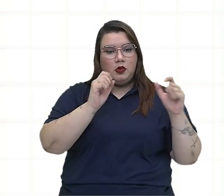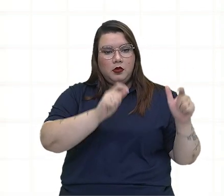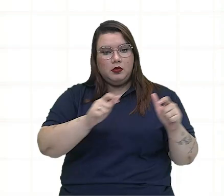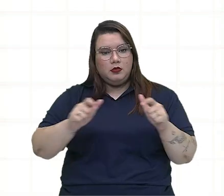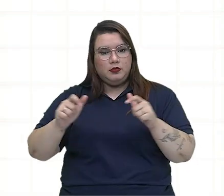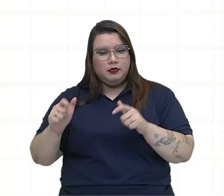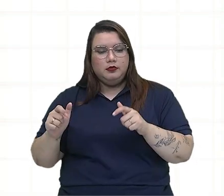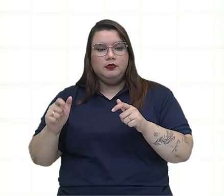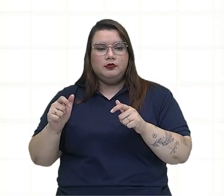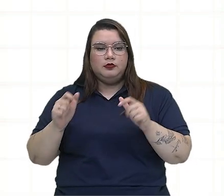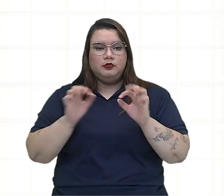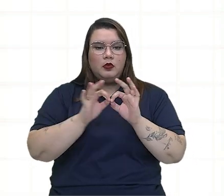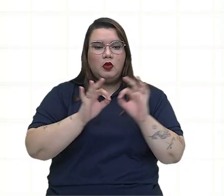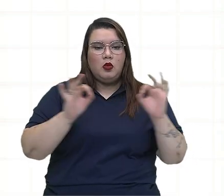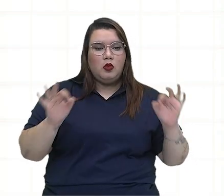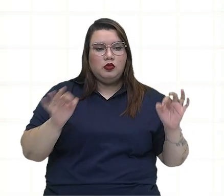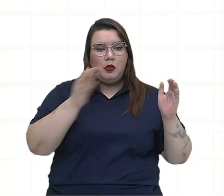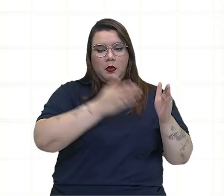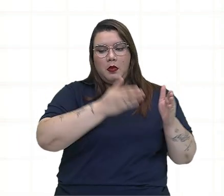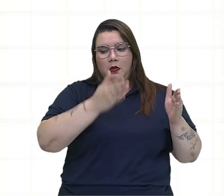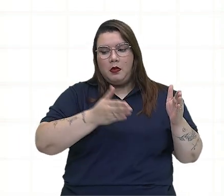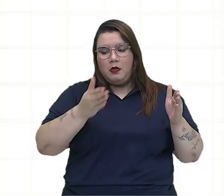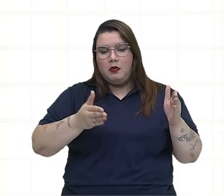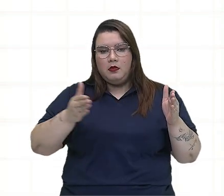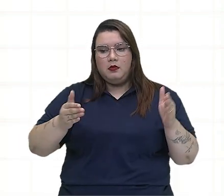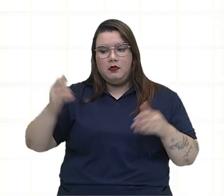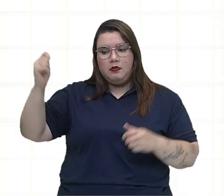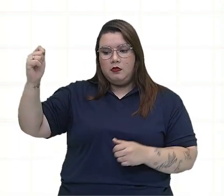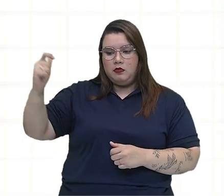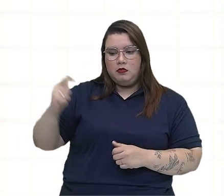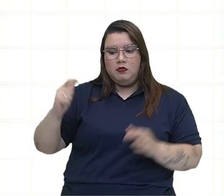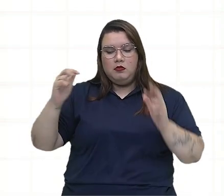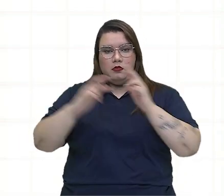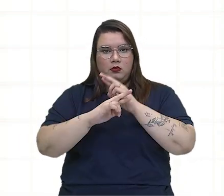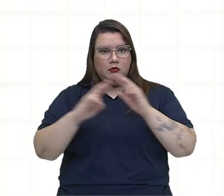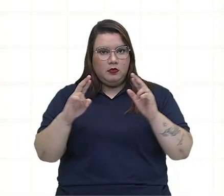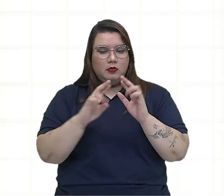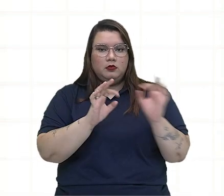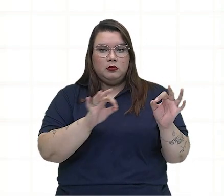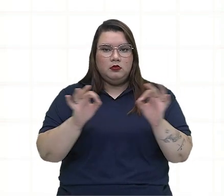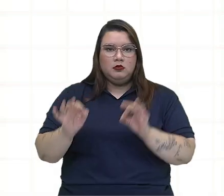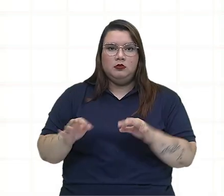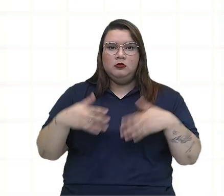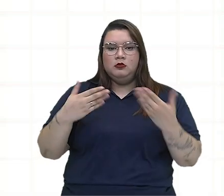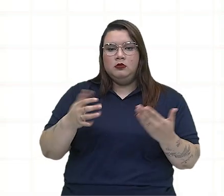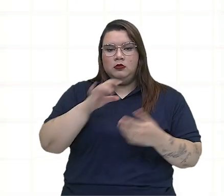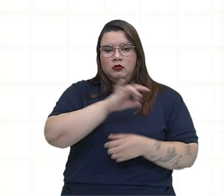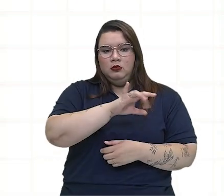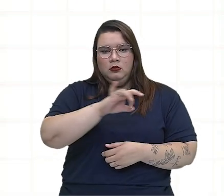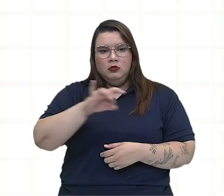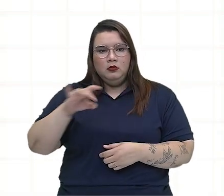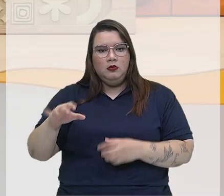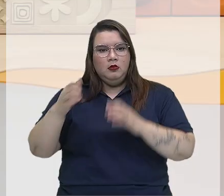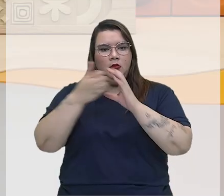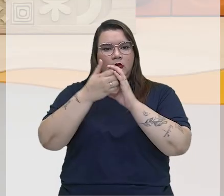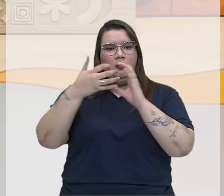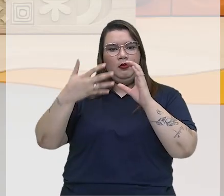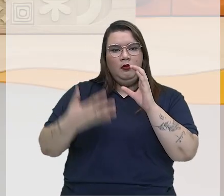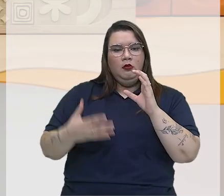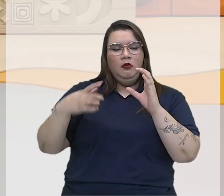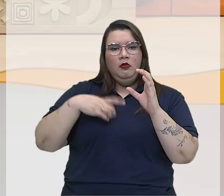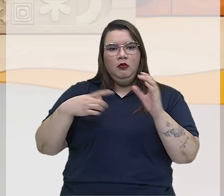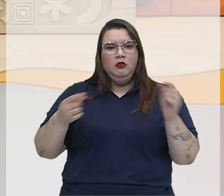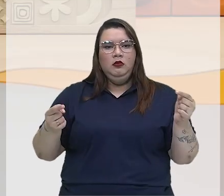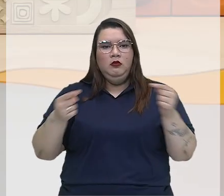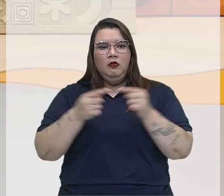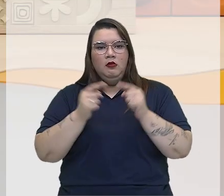posicionados, né, em distâncias também diversas em relação ao Sol. E cada uma dessas